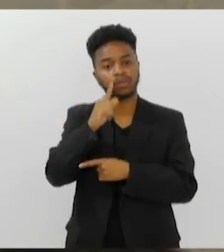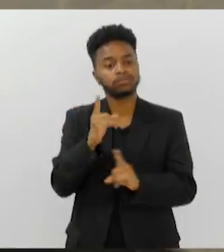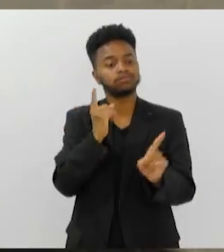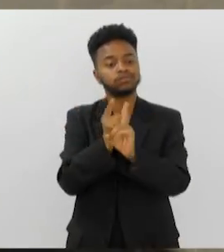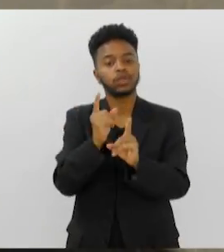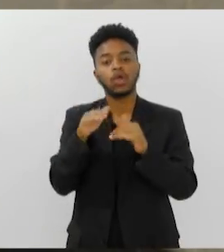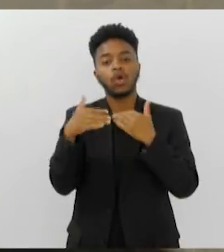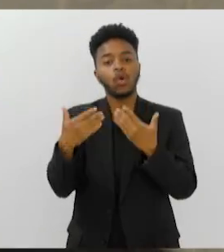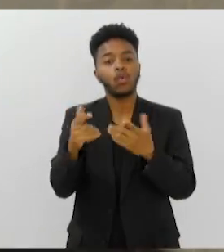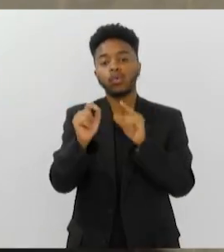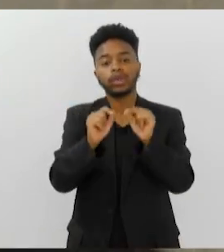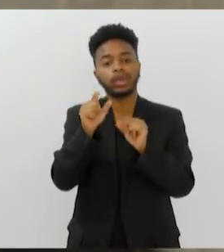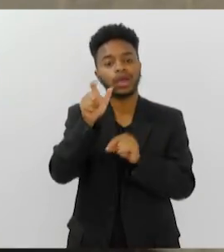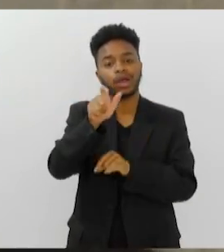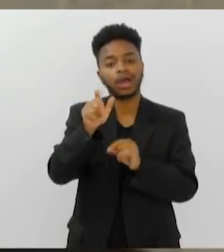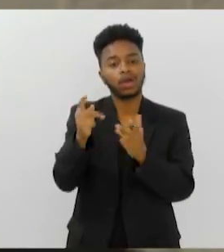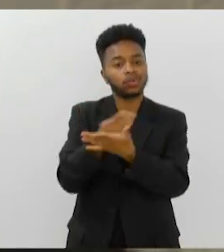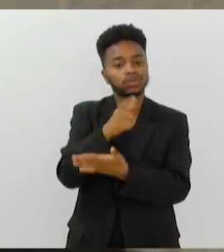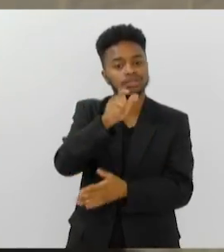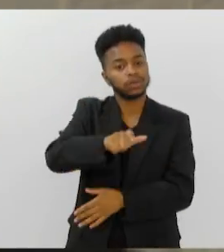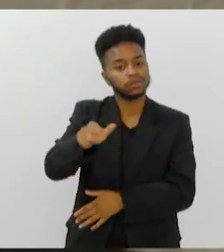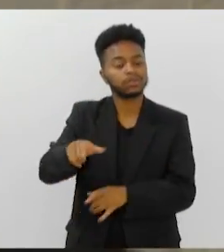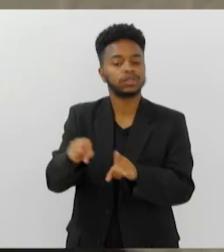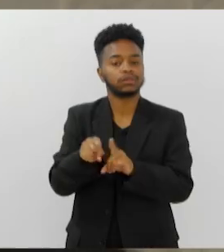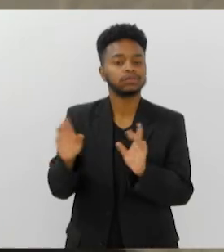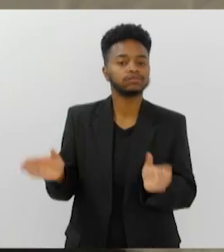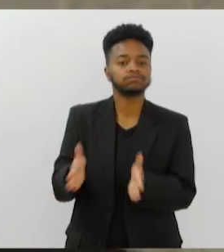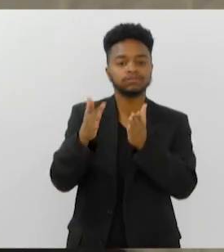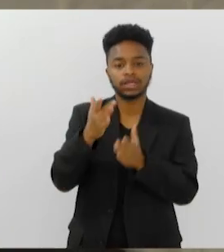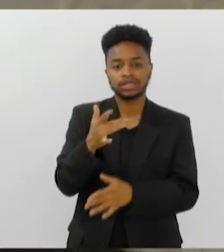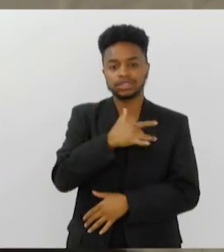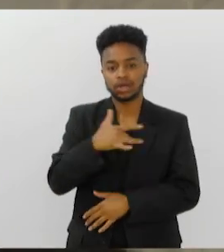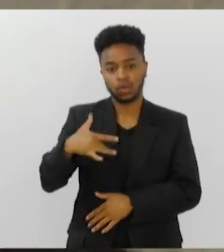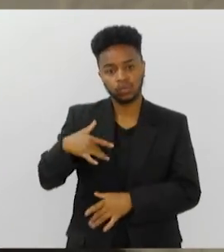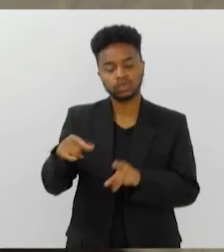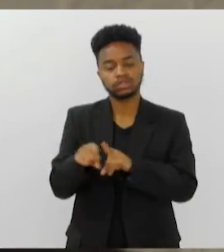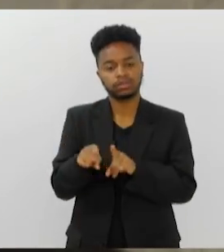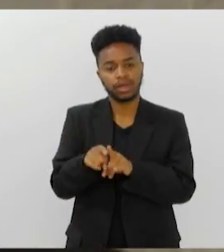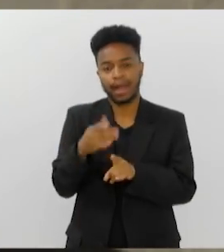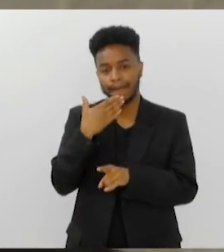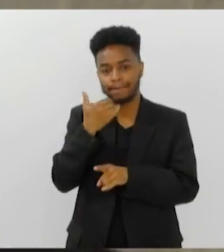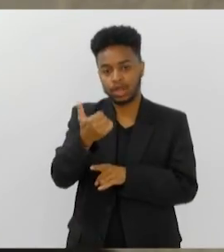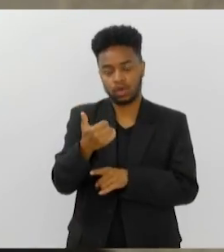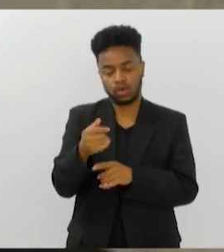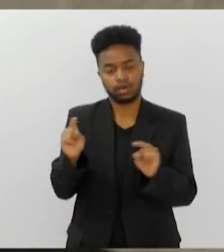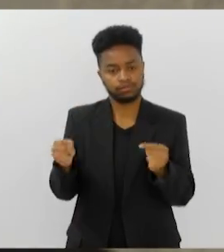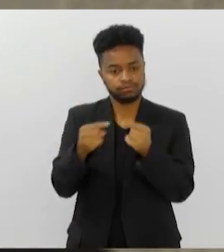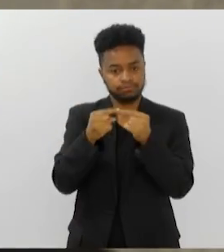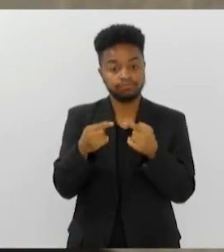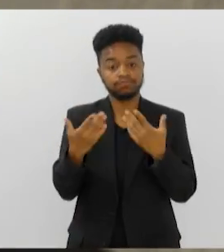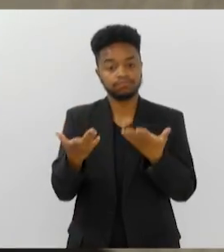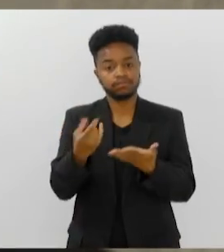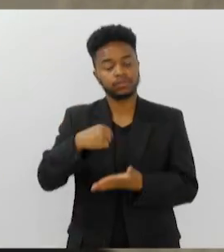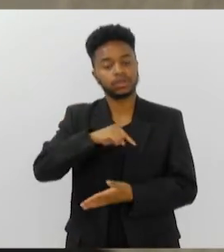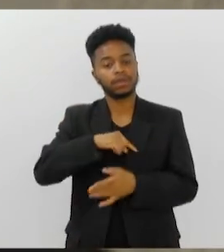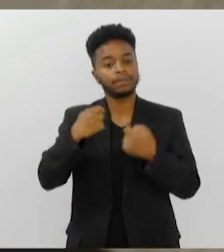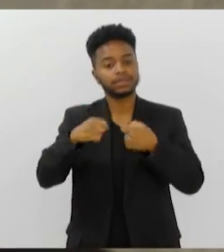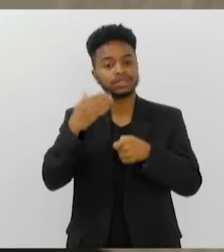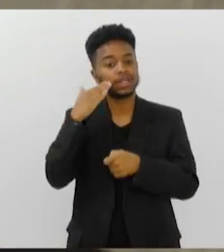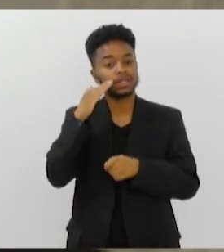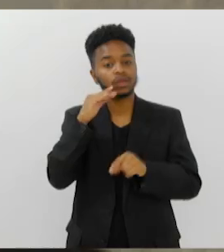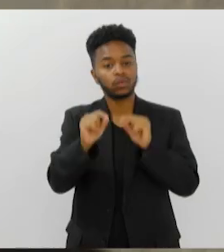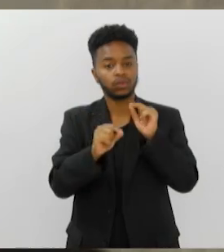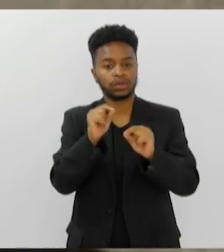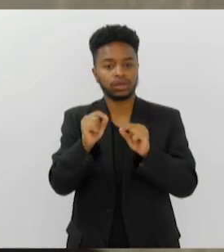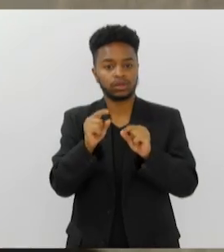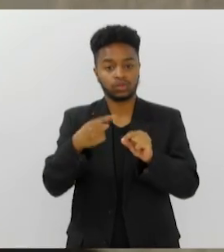qual é a situação para promover então a saúde e a reabilitação necessária. Então a gente precisa entender que no